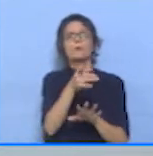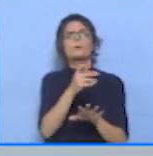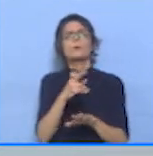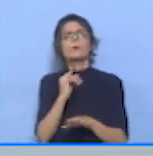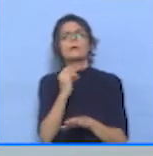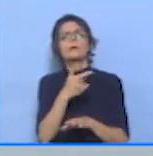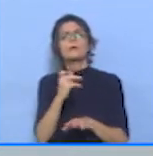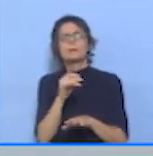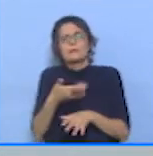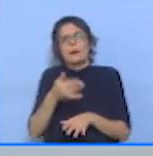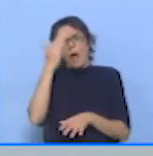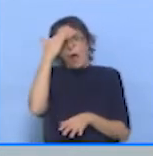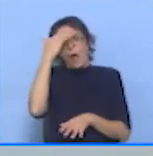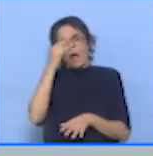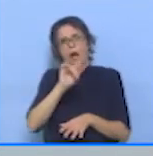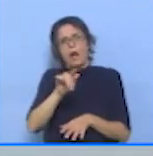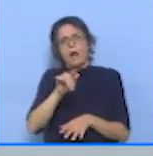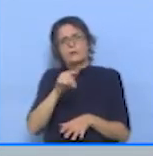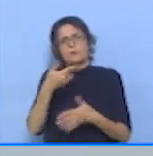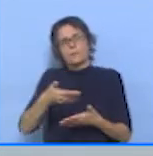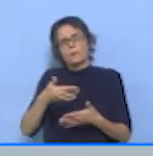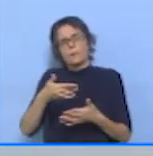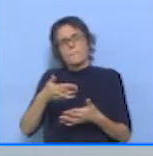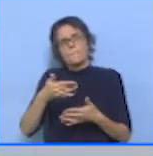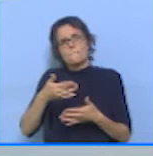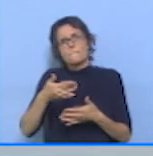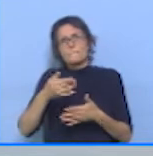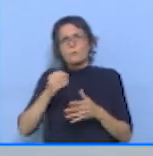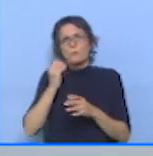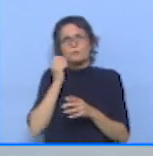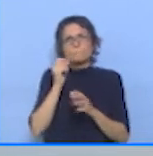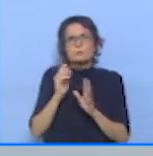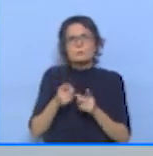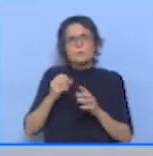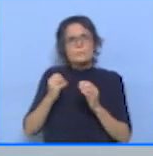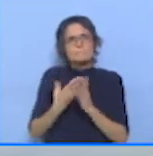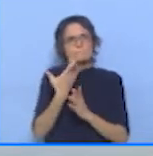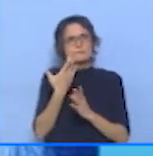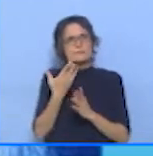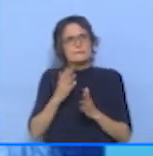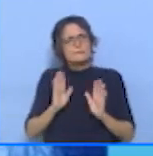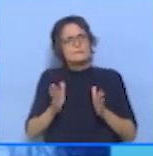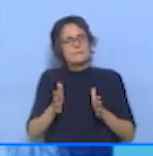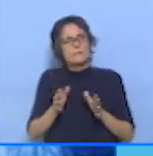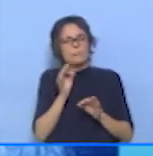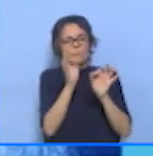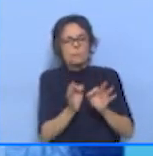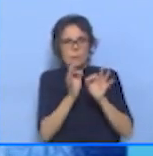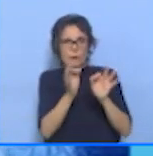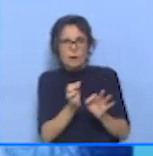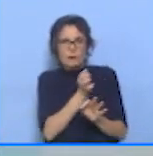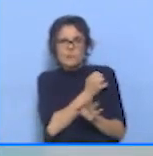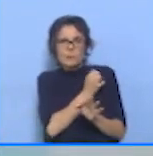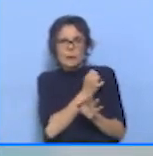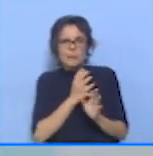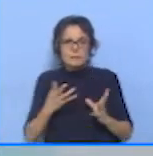facto a nascer uma nova atitude diante dessa necessidade de cuidar da casa comum? A experiência da